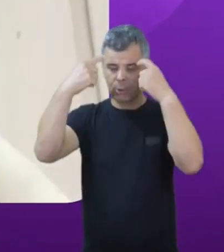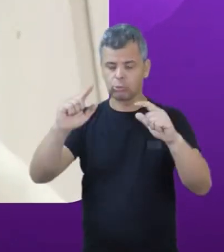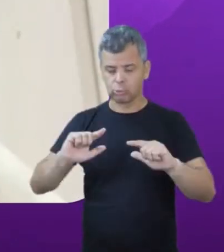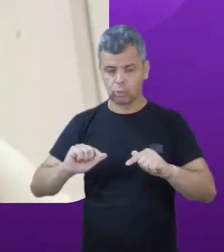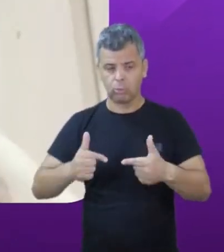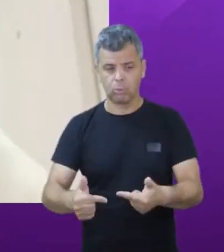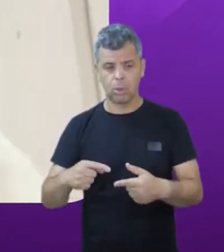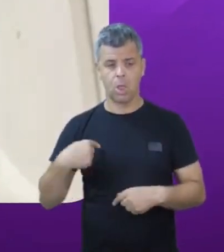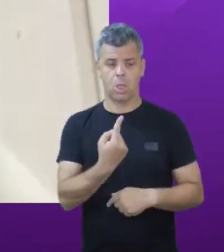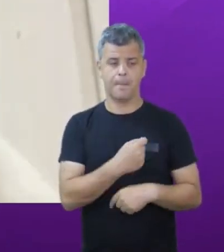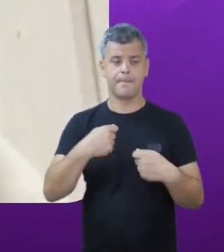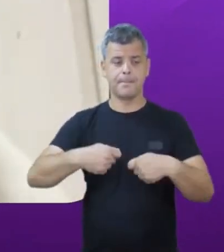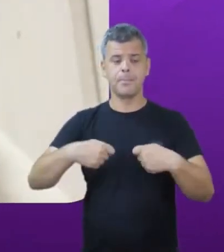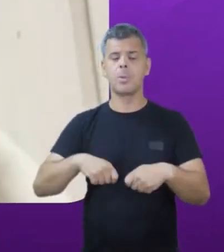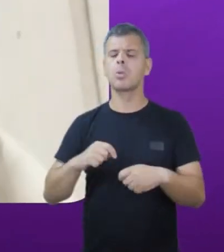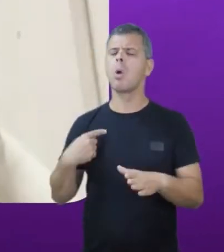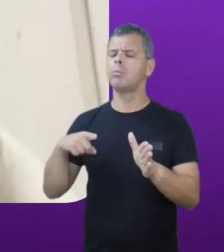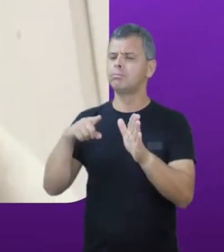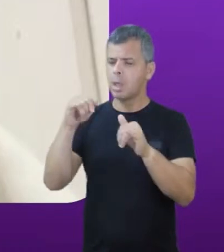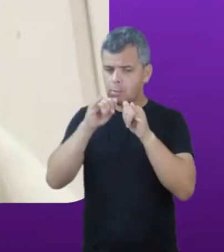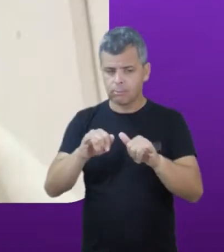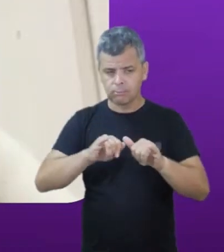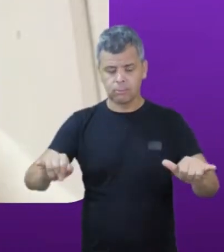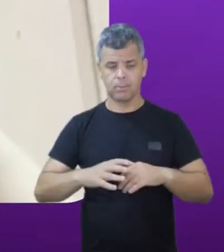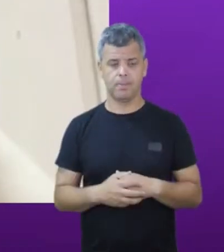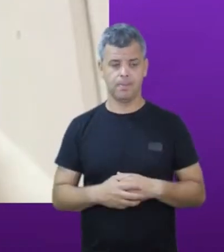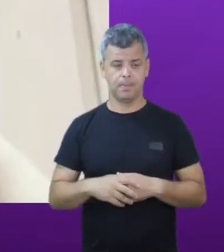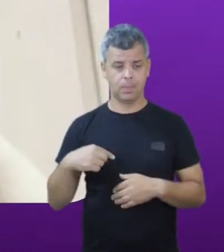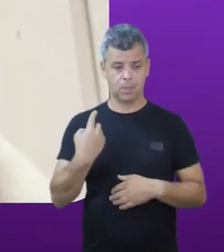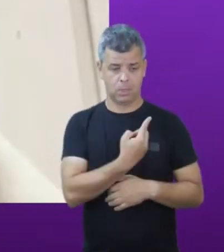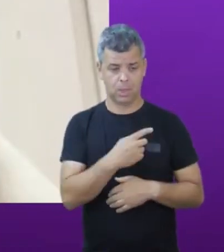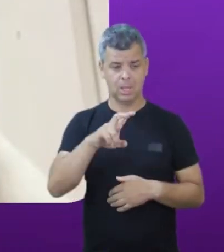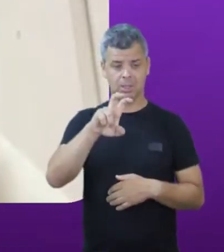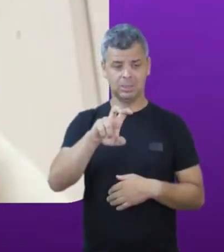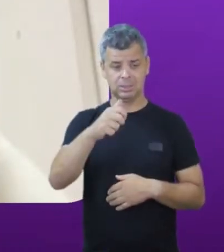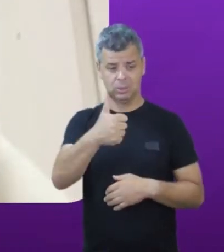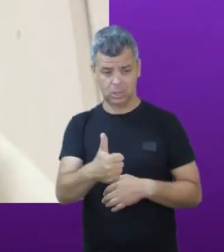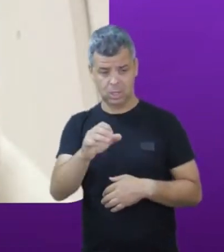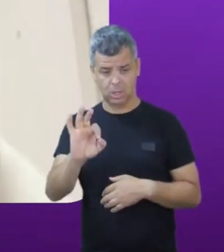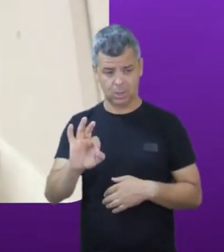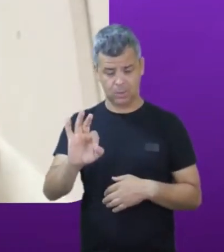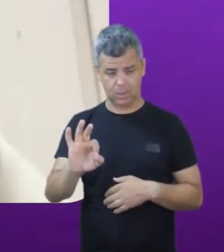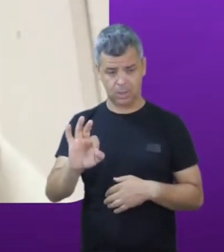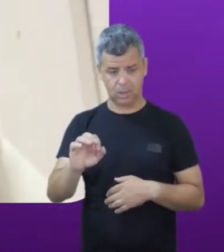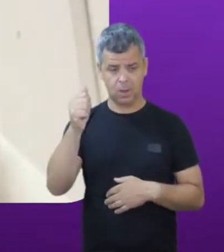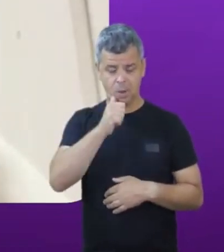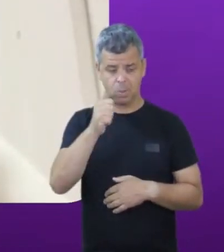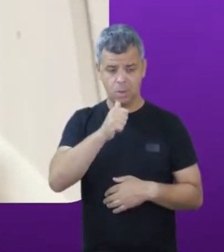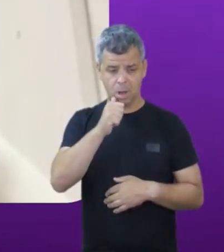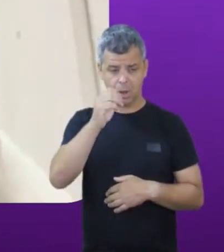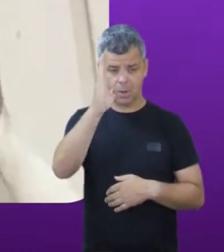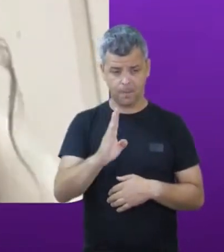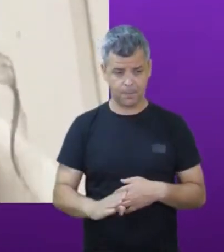a gente precisa sempre trazer alguns dados e alguns números. Nós temos 51,5% das mulheres no Brasil